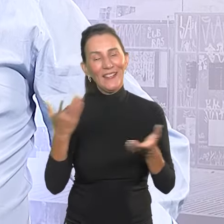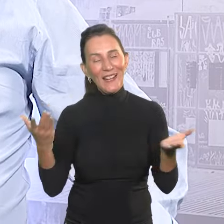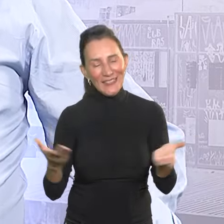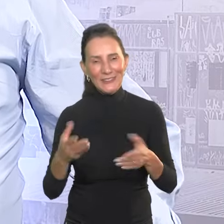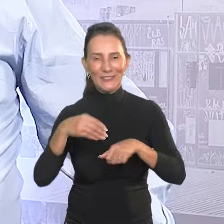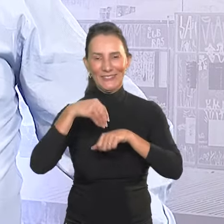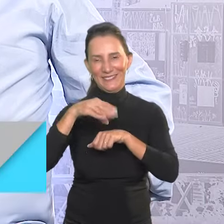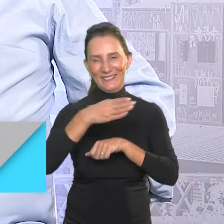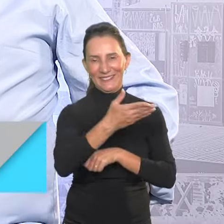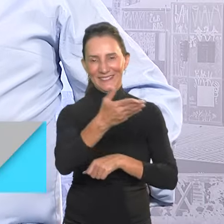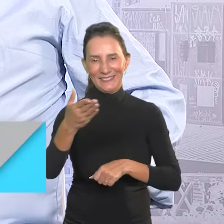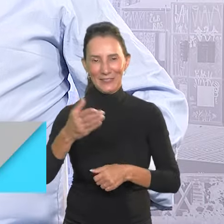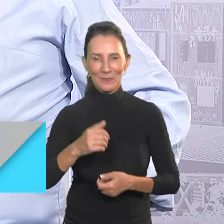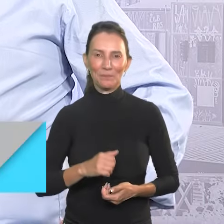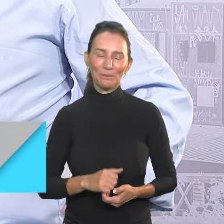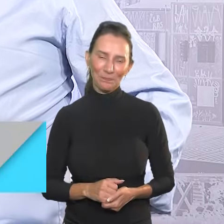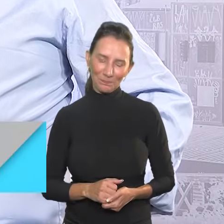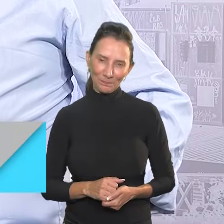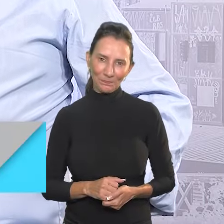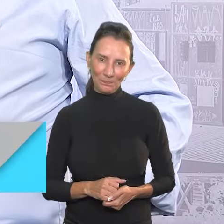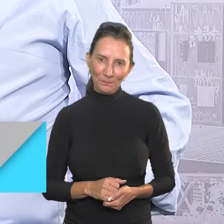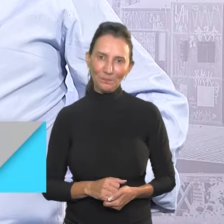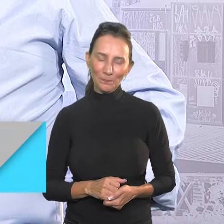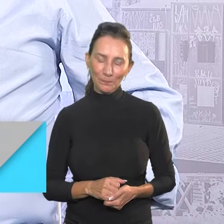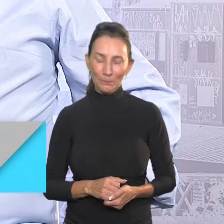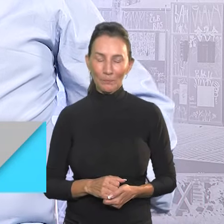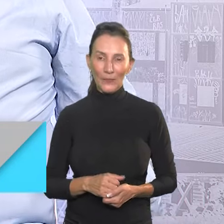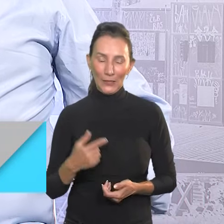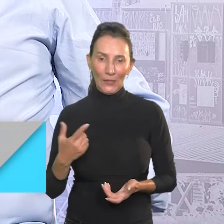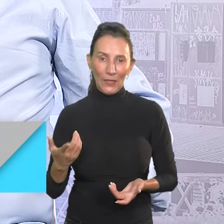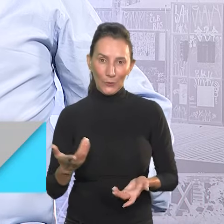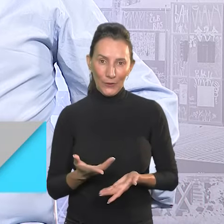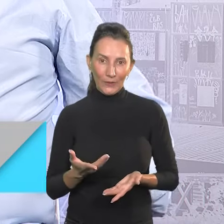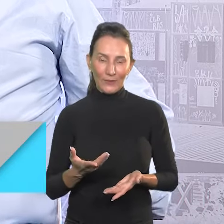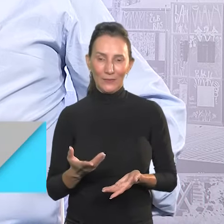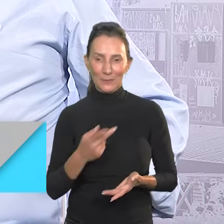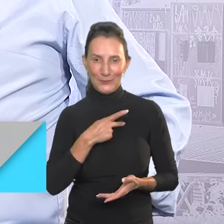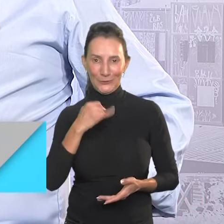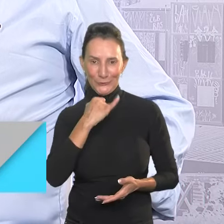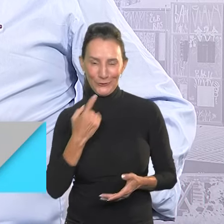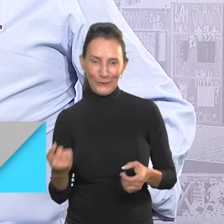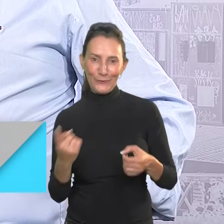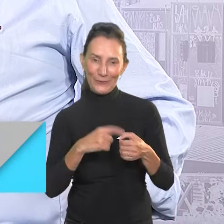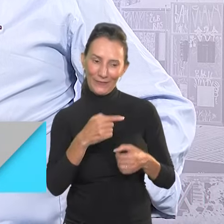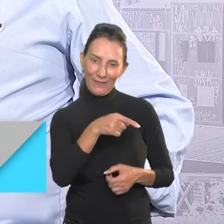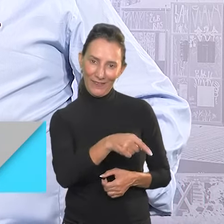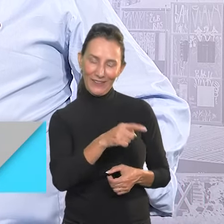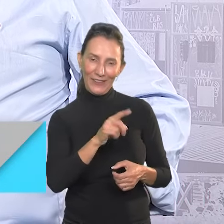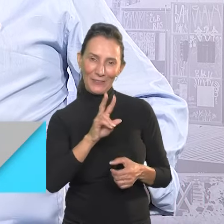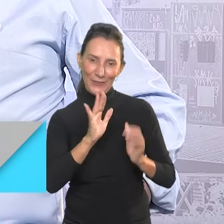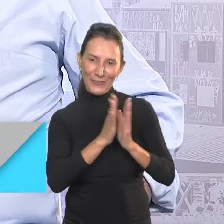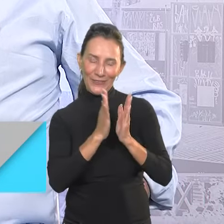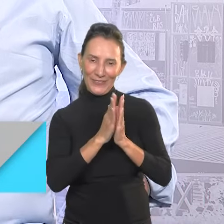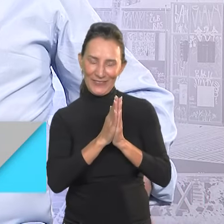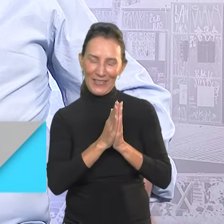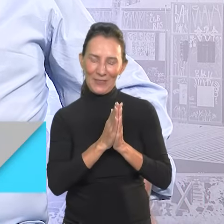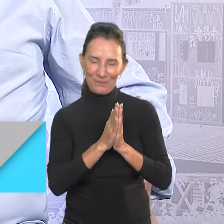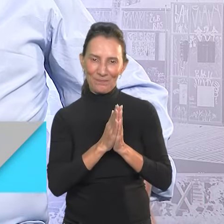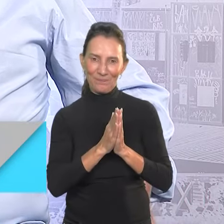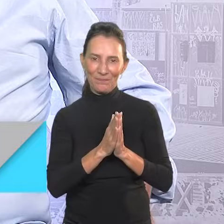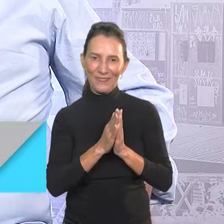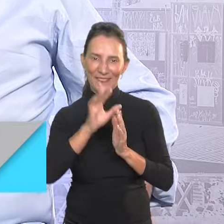para vocês. É, só comentando a palavra do pastor, e agora eu deixo a palavra com ele, que ele vai fazer uma oração para vocês sobre esse